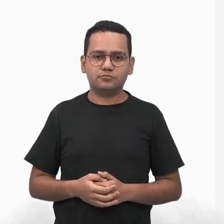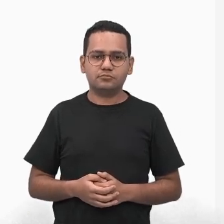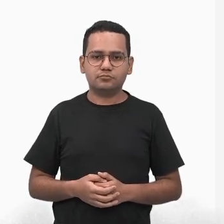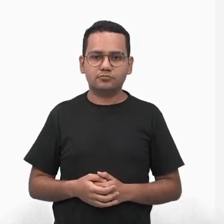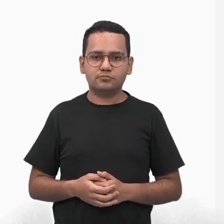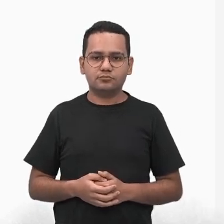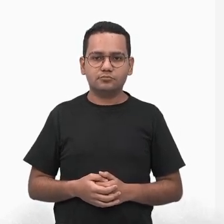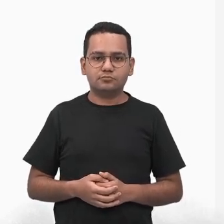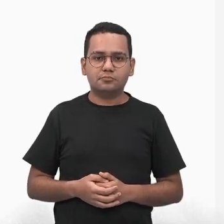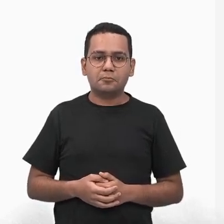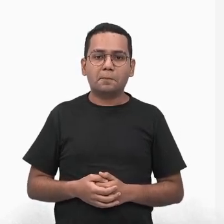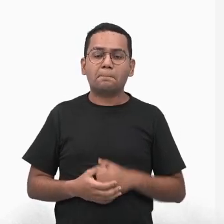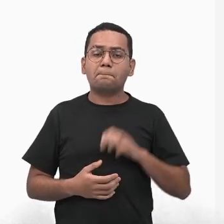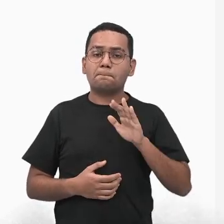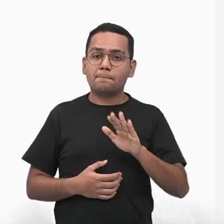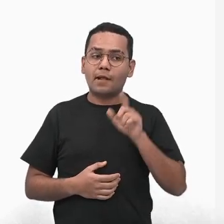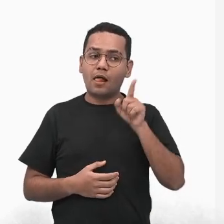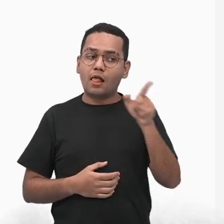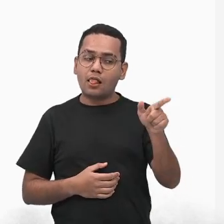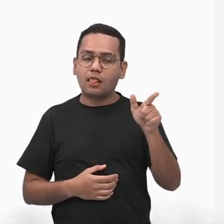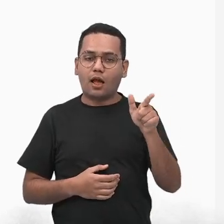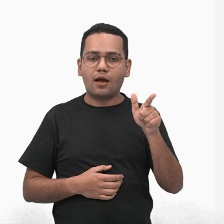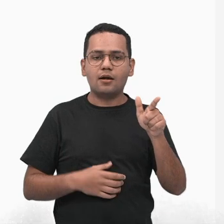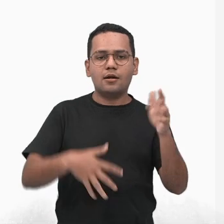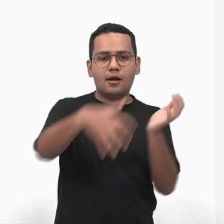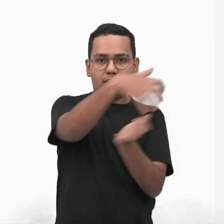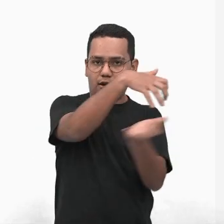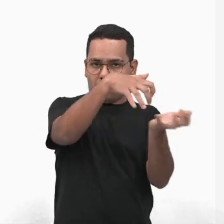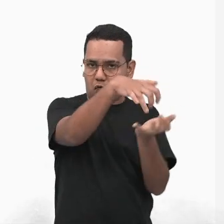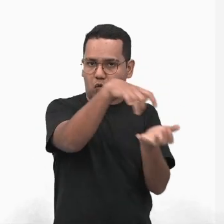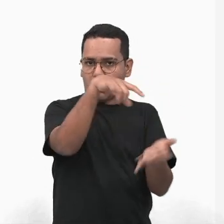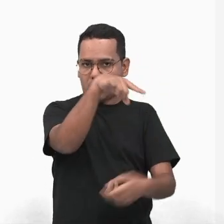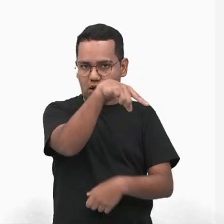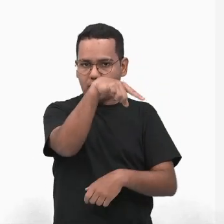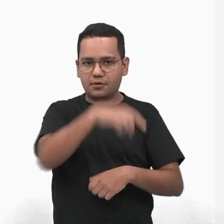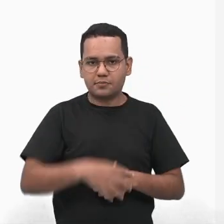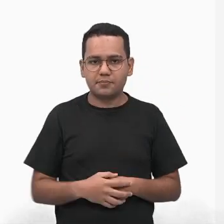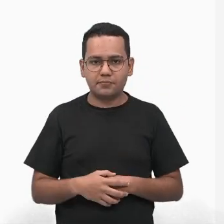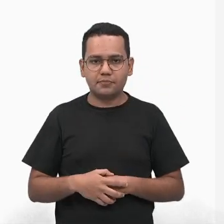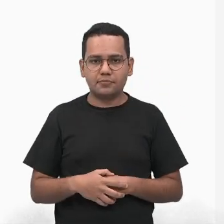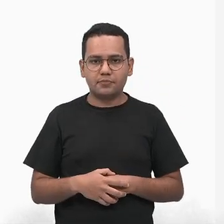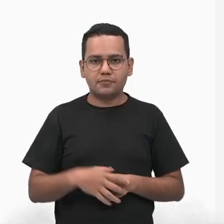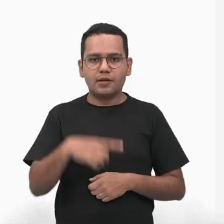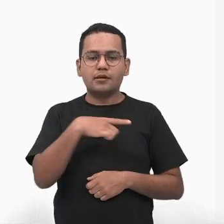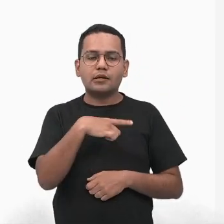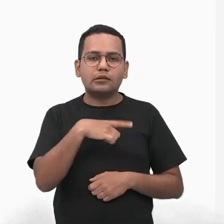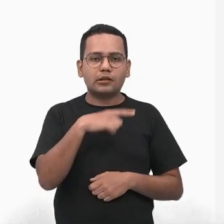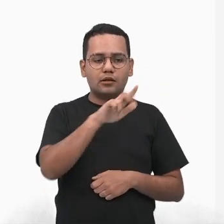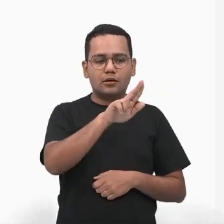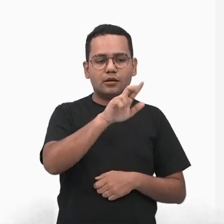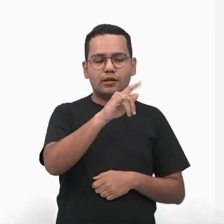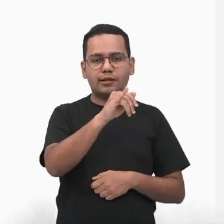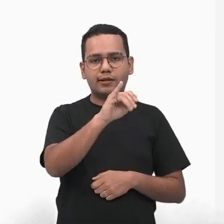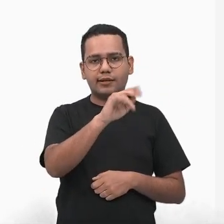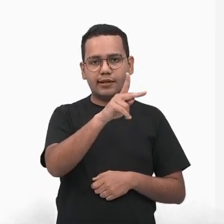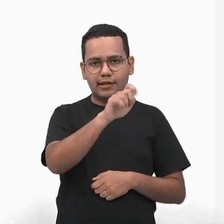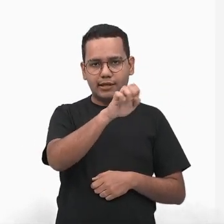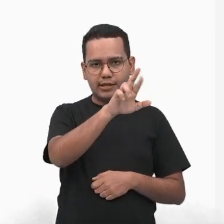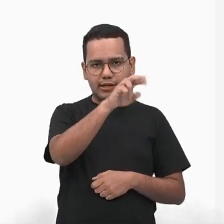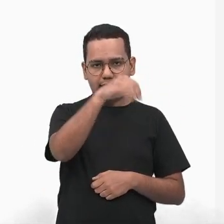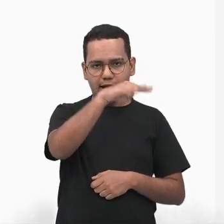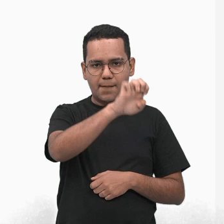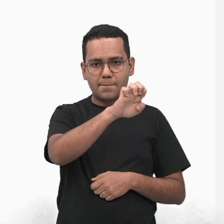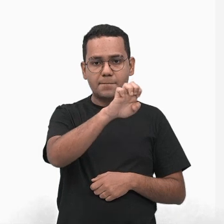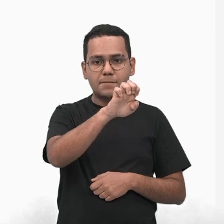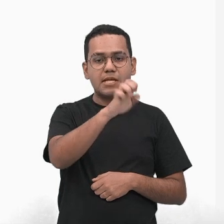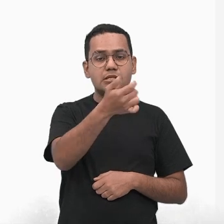Nesse meio tempo, ocorreu uma revolução popular na Alemanha que força Guilherme II, que no caso era o